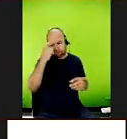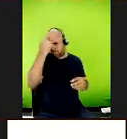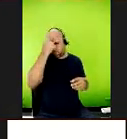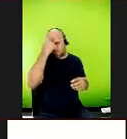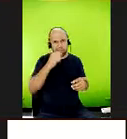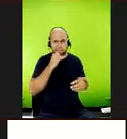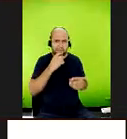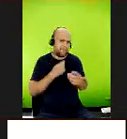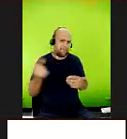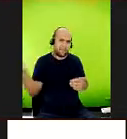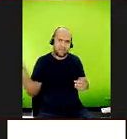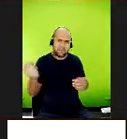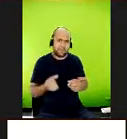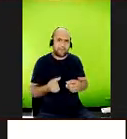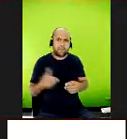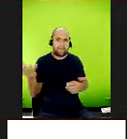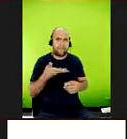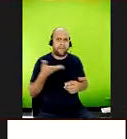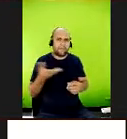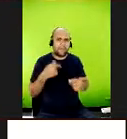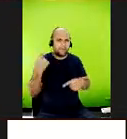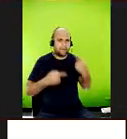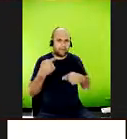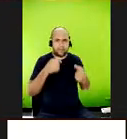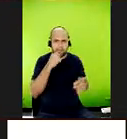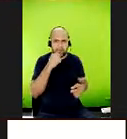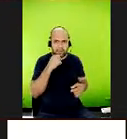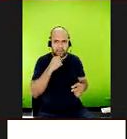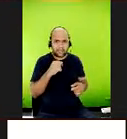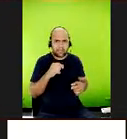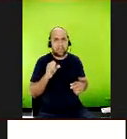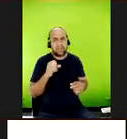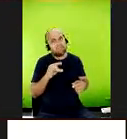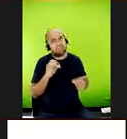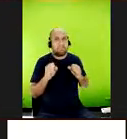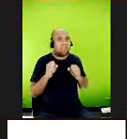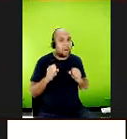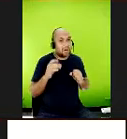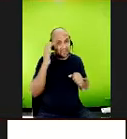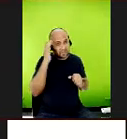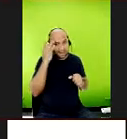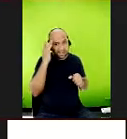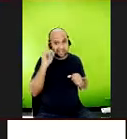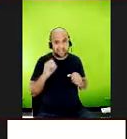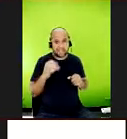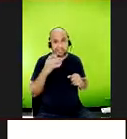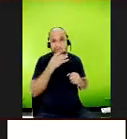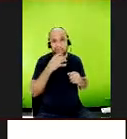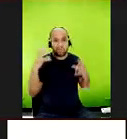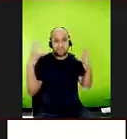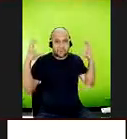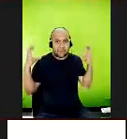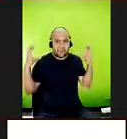vaso vou sair dali meu não vou mais nem discutir não vou ficar aqui podendo de será que aquele bicho peludo cheio de dente muito